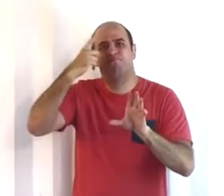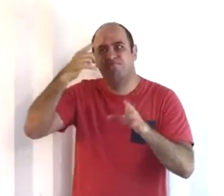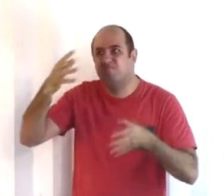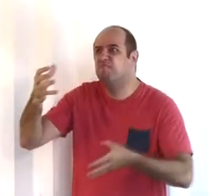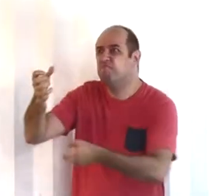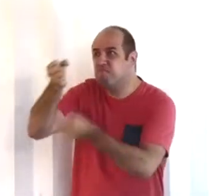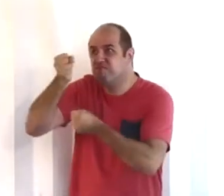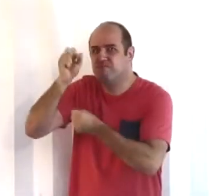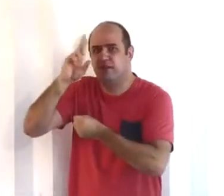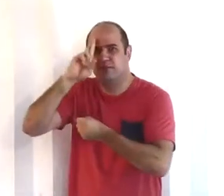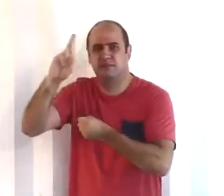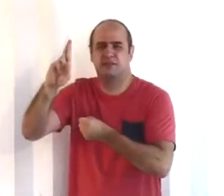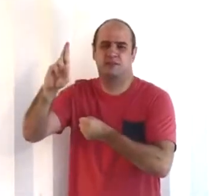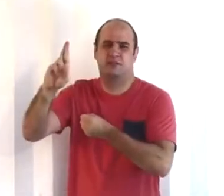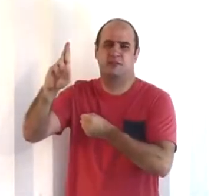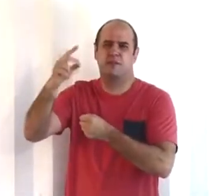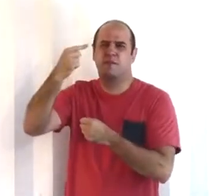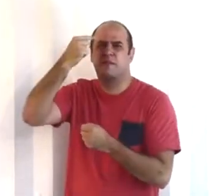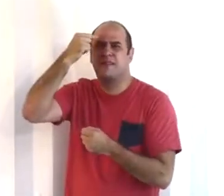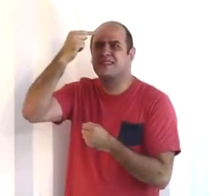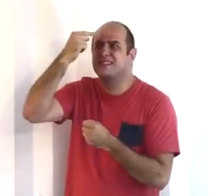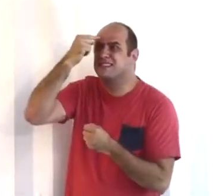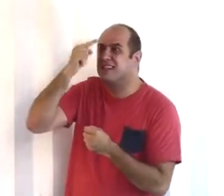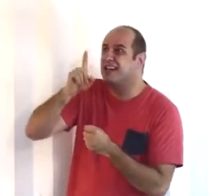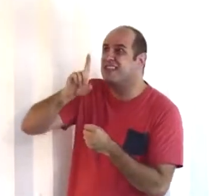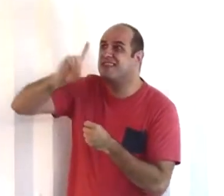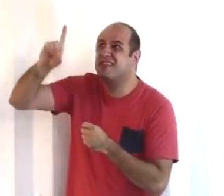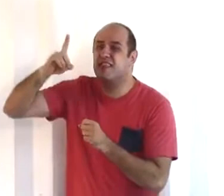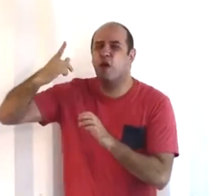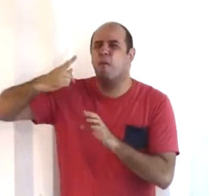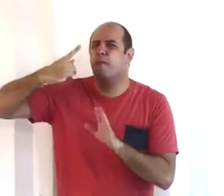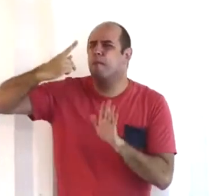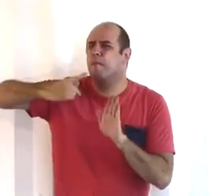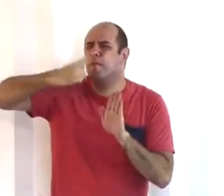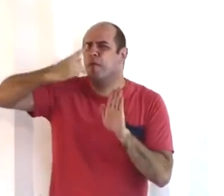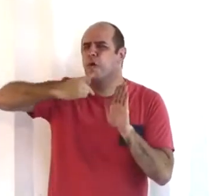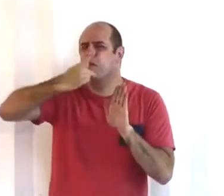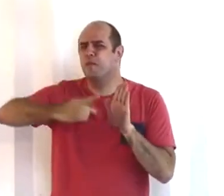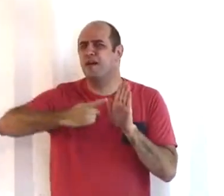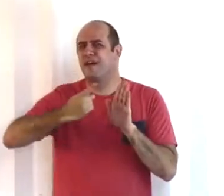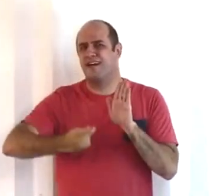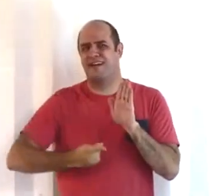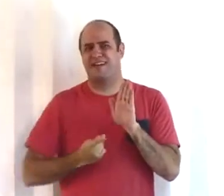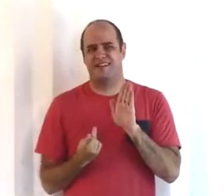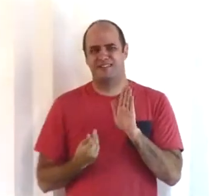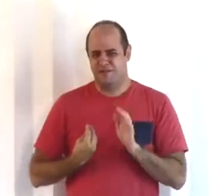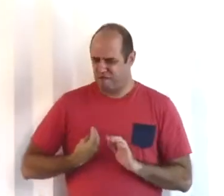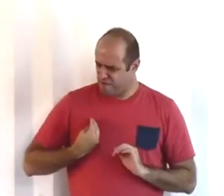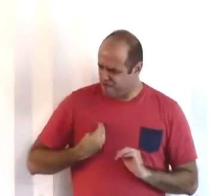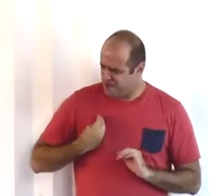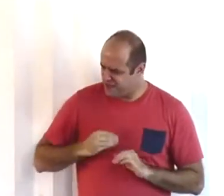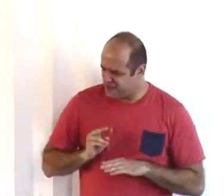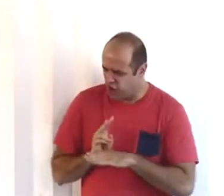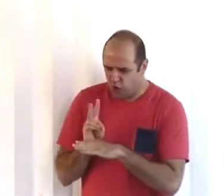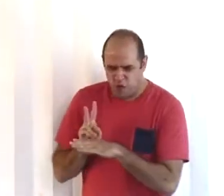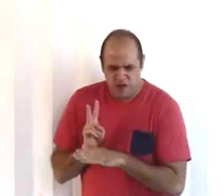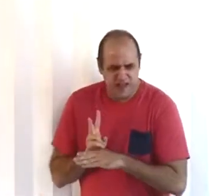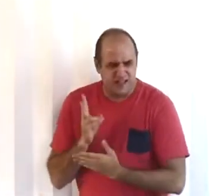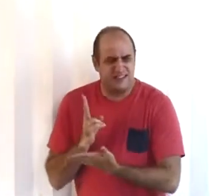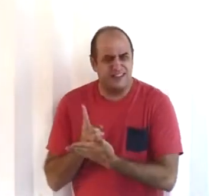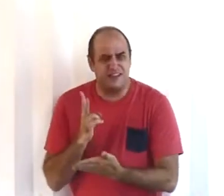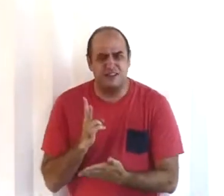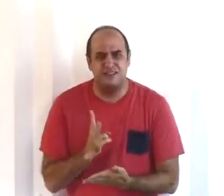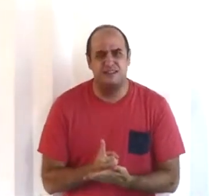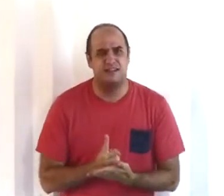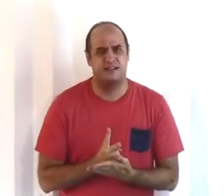são do alto. Pensa nas promessas de Deus. Viva pelo cuidado pastoral do seu Senhor. Não